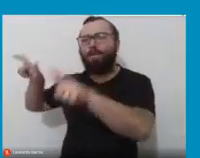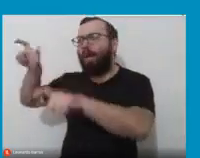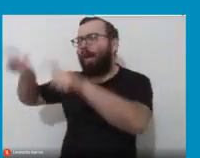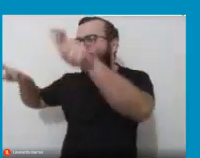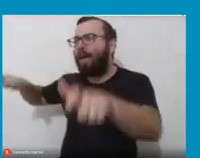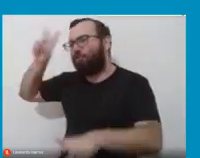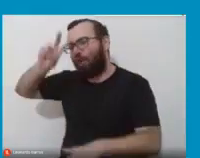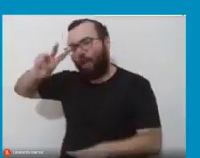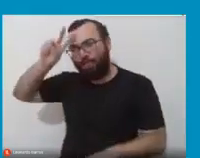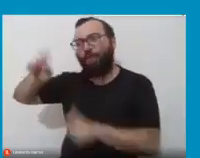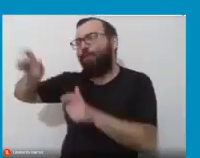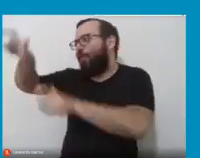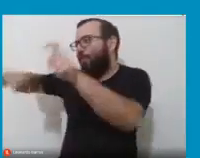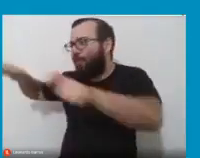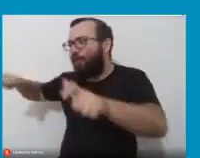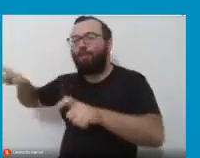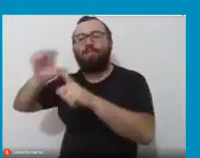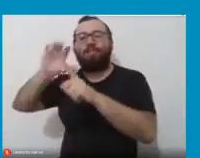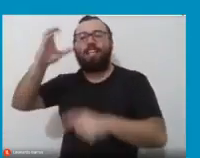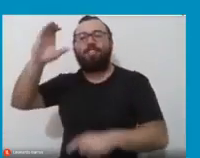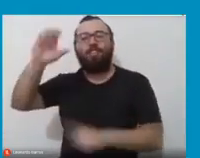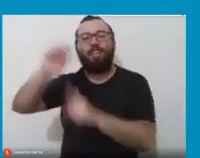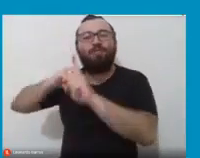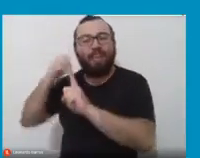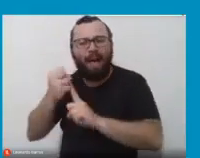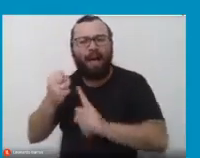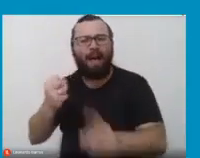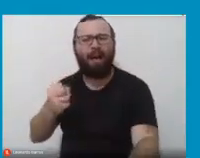cientistas sociais,